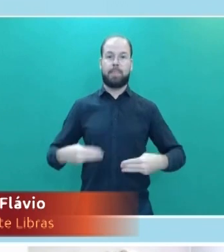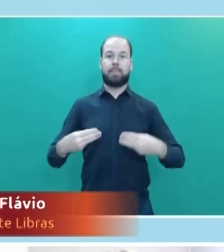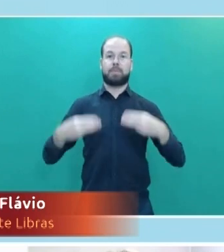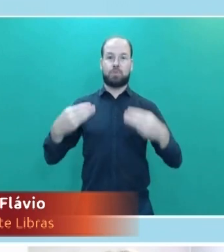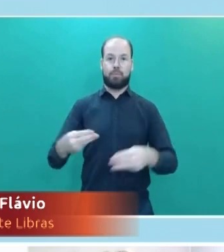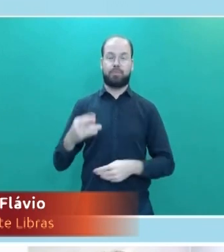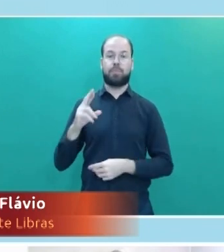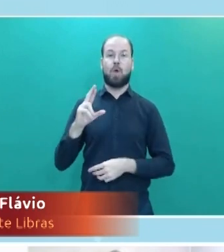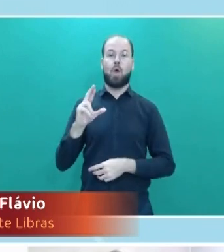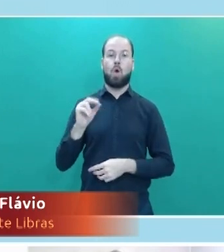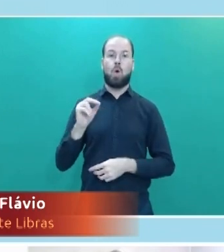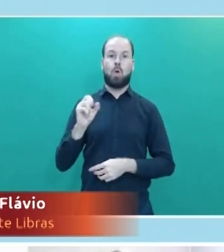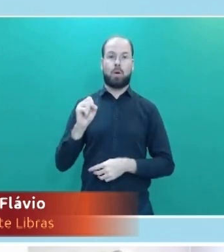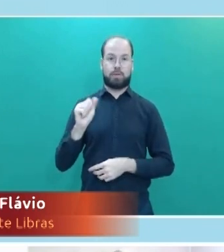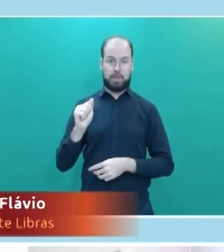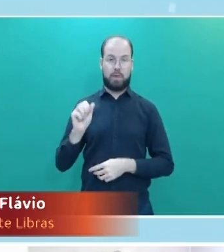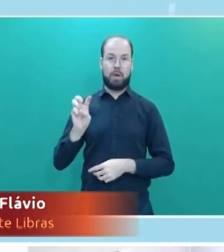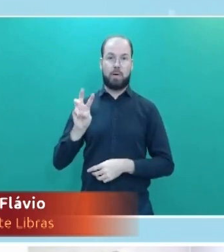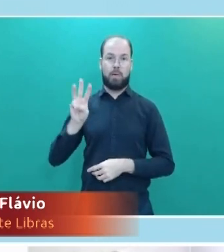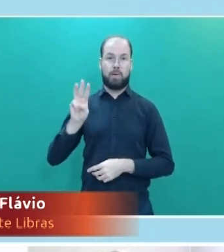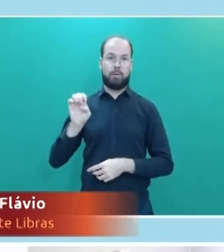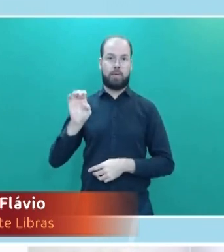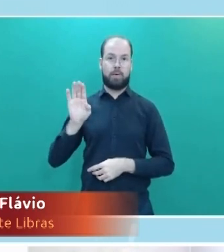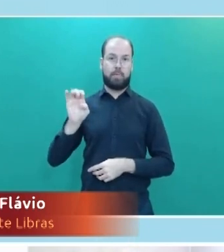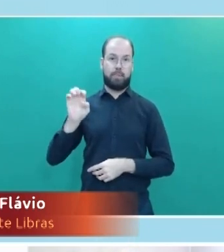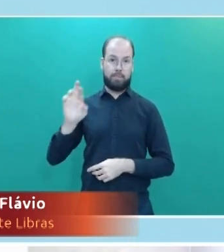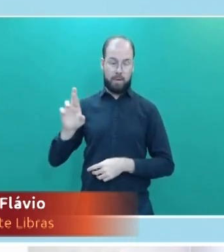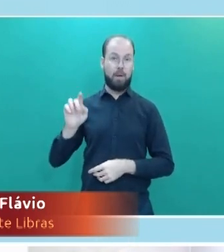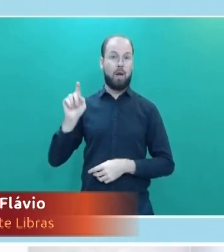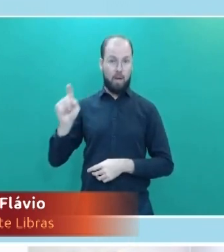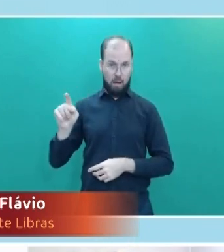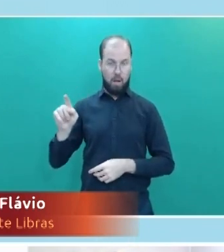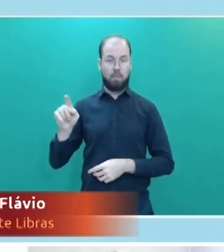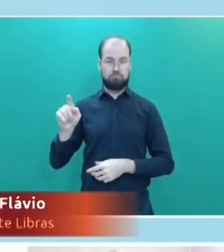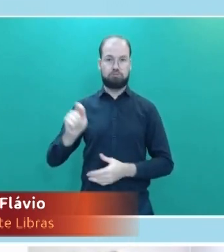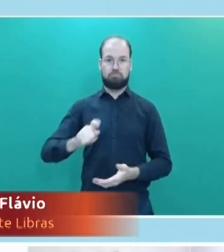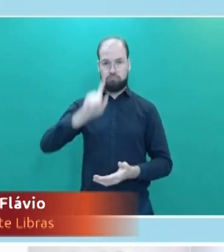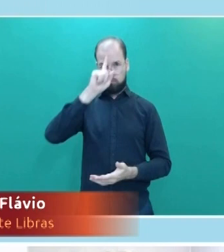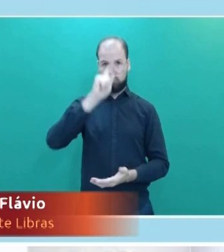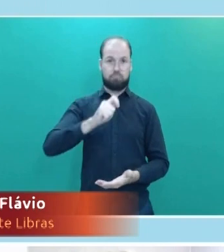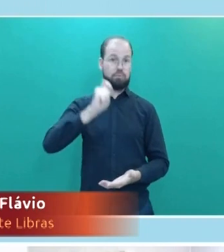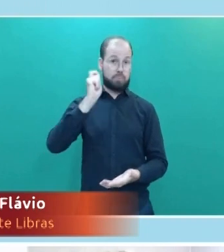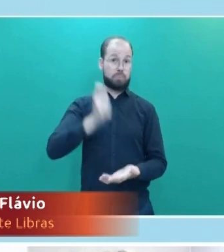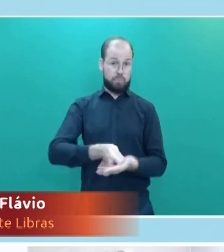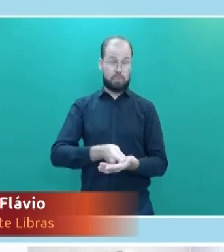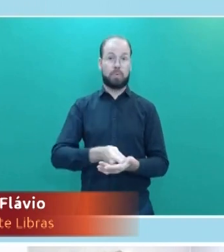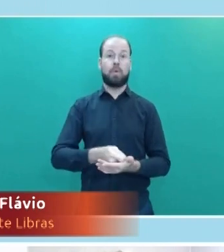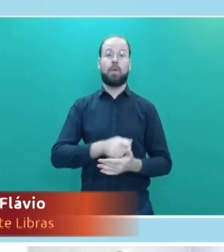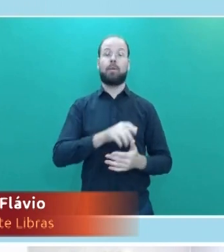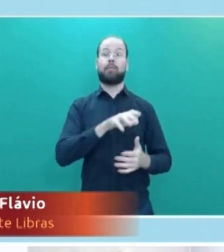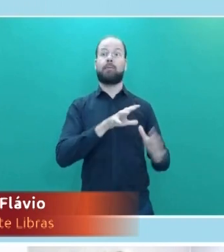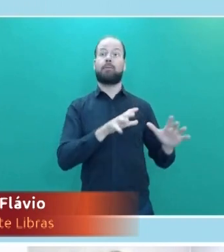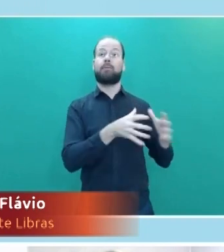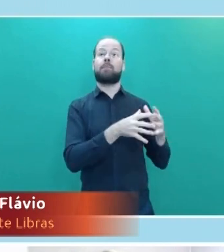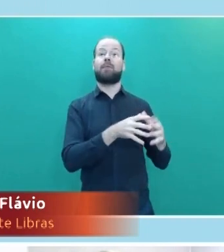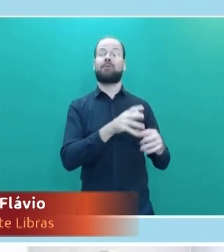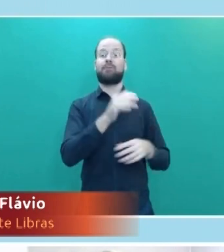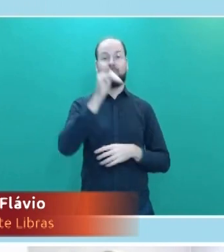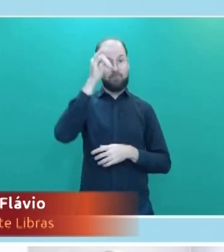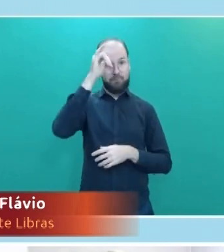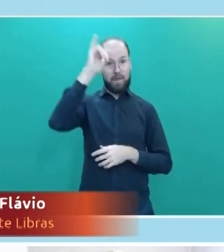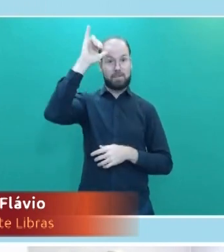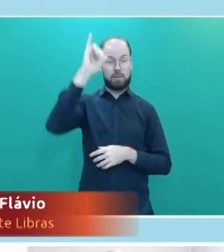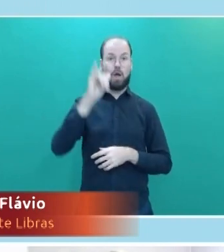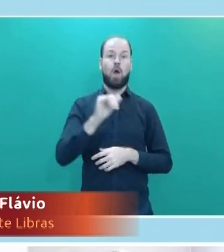ela deu um voto naquele caso da Fazenda Ouro Verde, em que ela fala